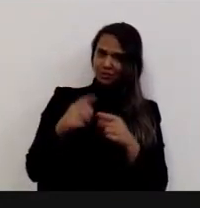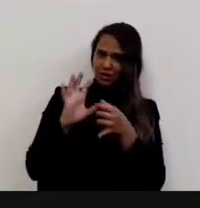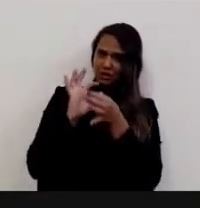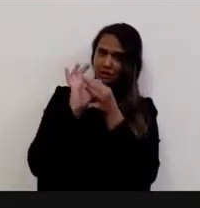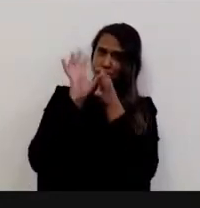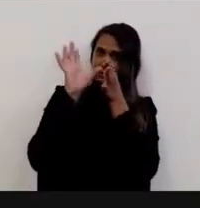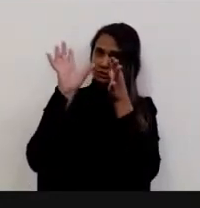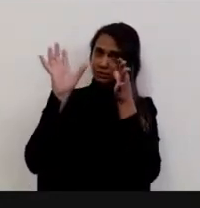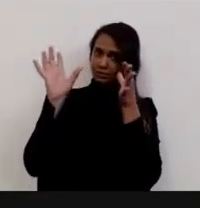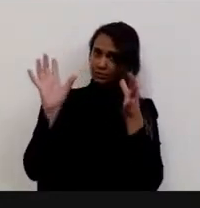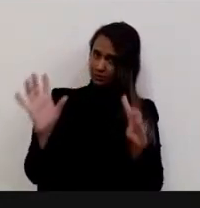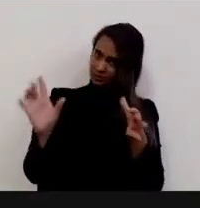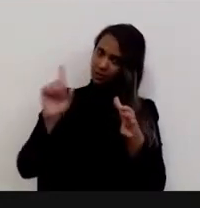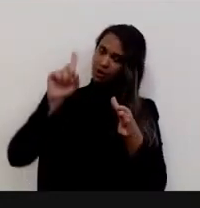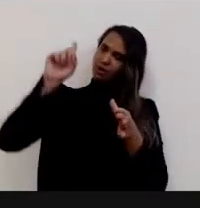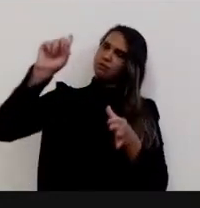feita